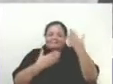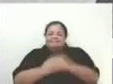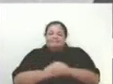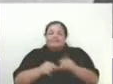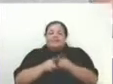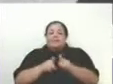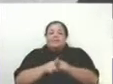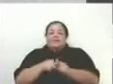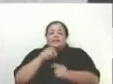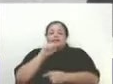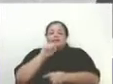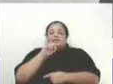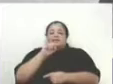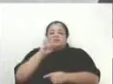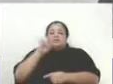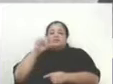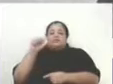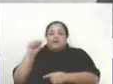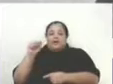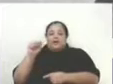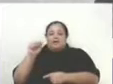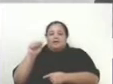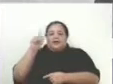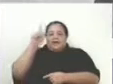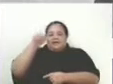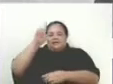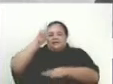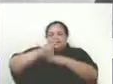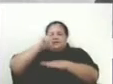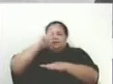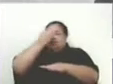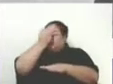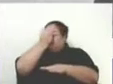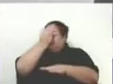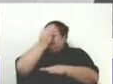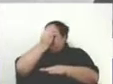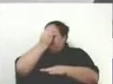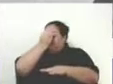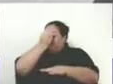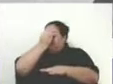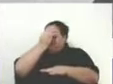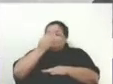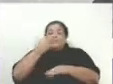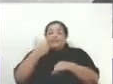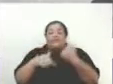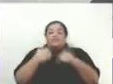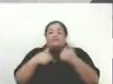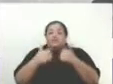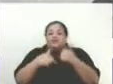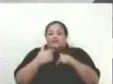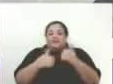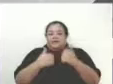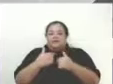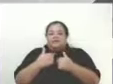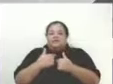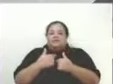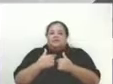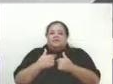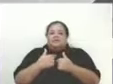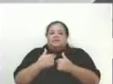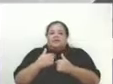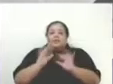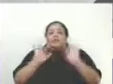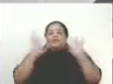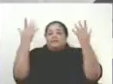que é a diretora executiva do Conexidade, que é um evento que consegue unir, num só lugar,